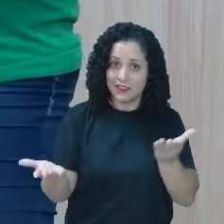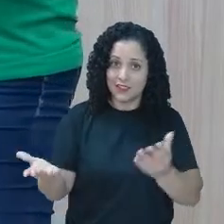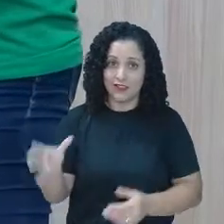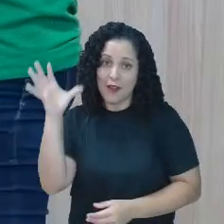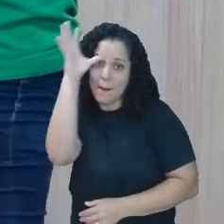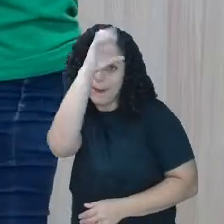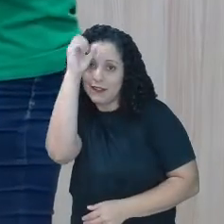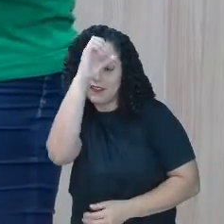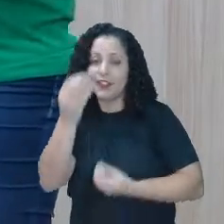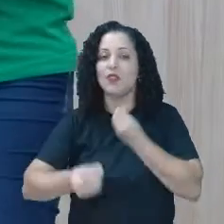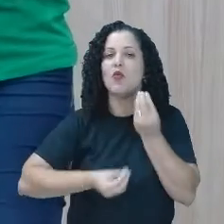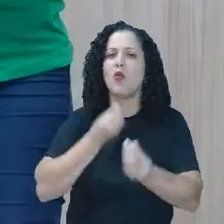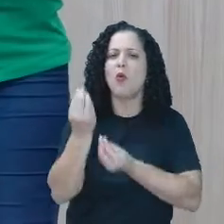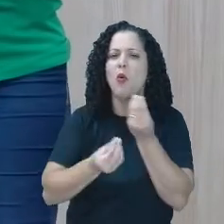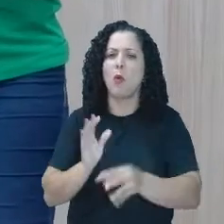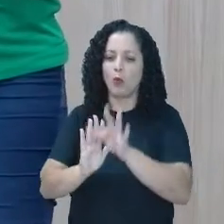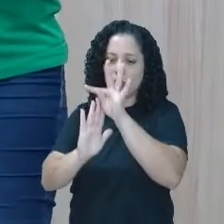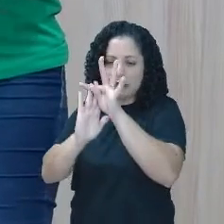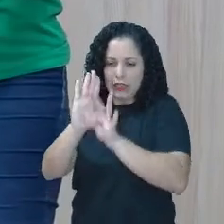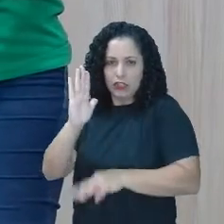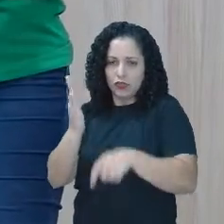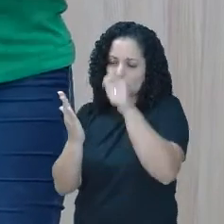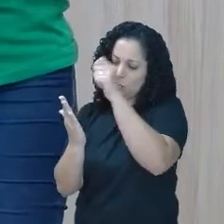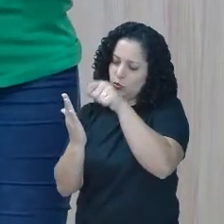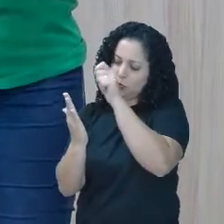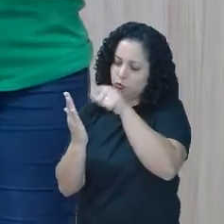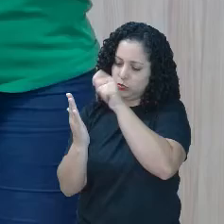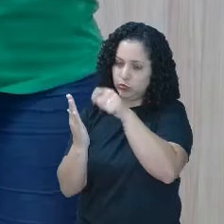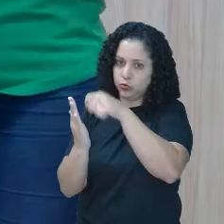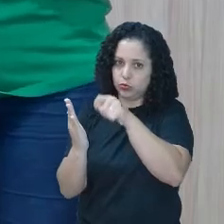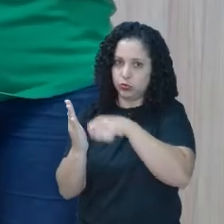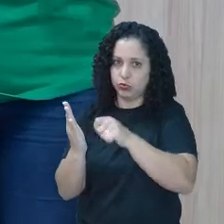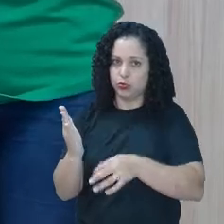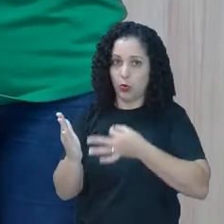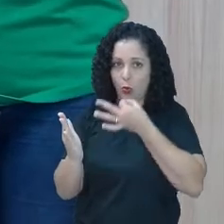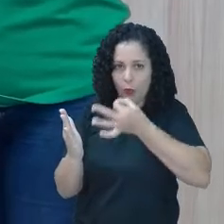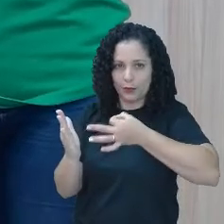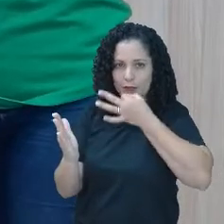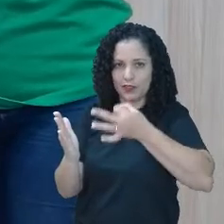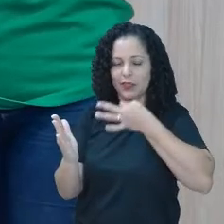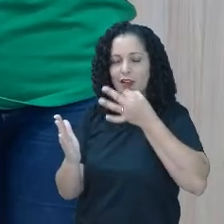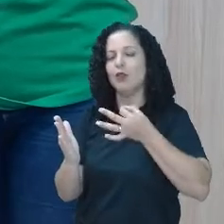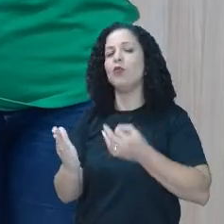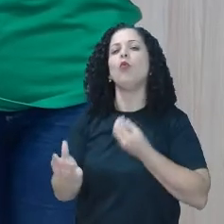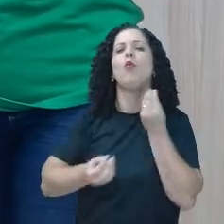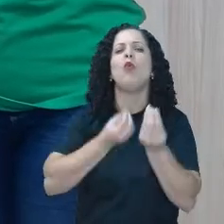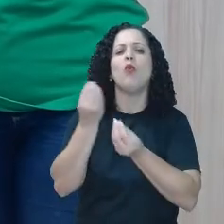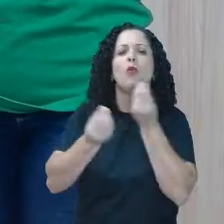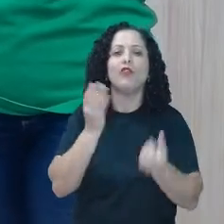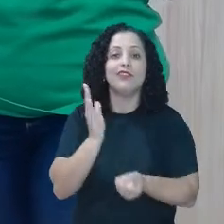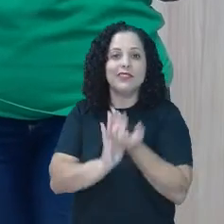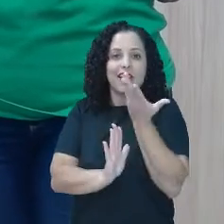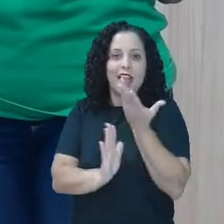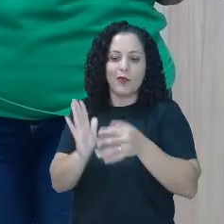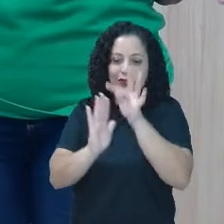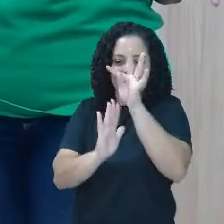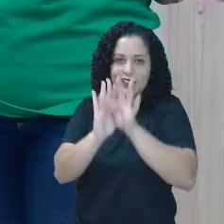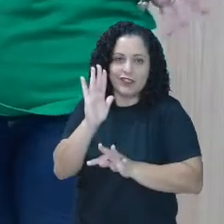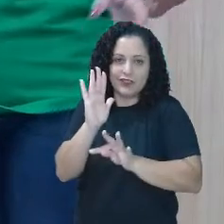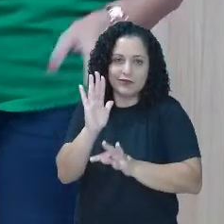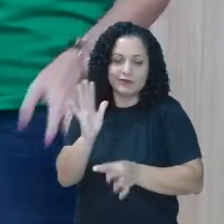vai fazer o quê? Esse texto, né? Que é argumentação. Como é que eu vou fazer um texto